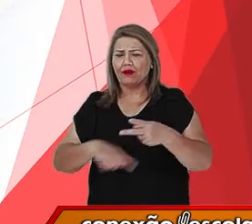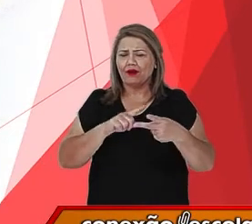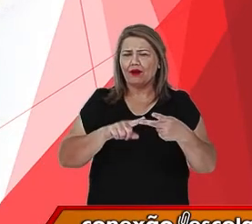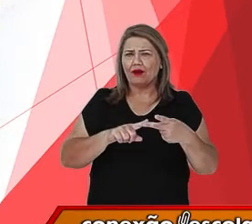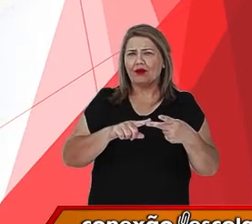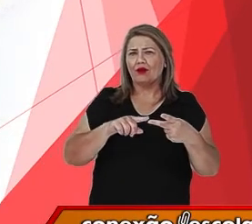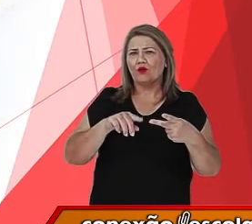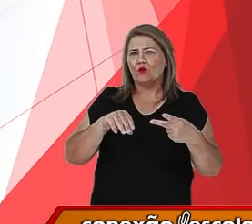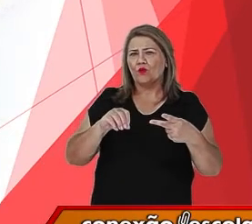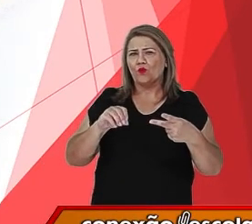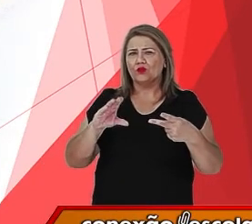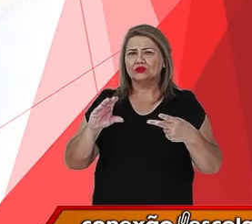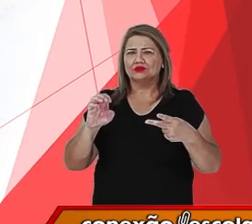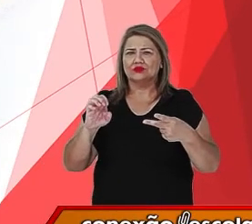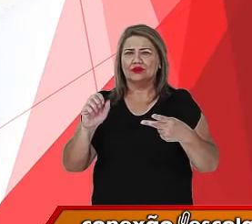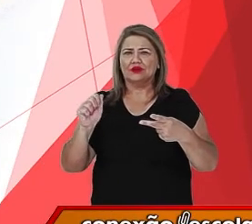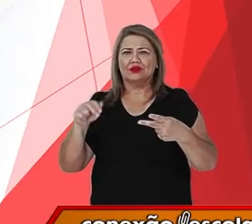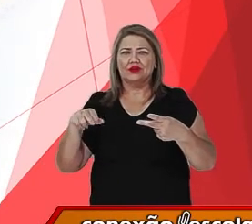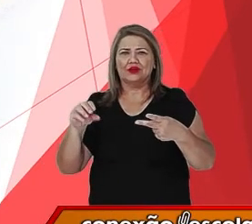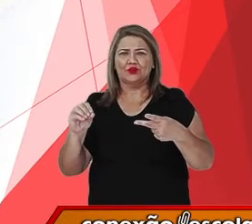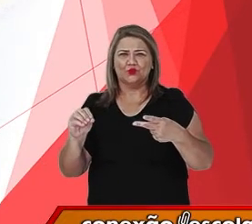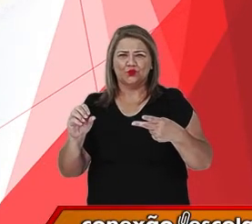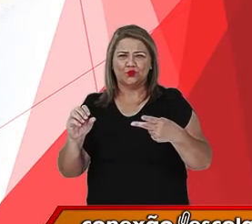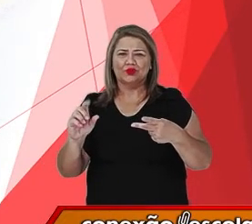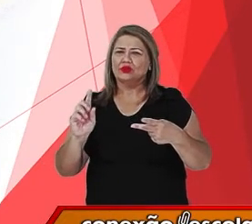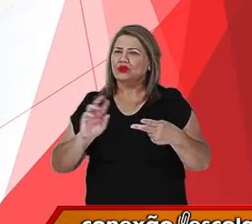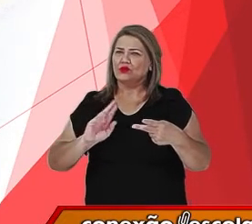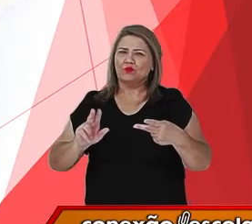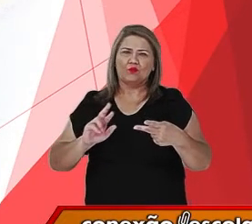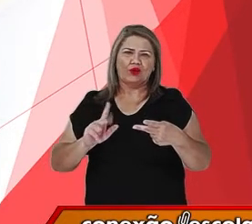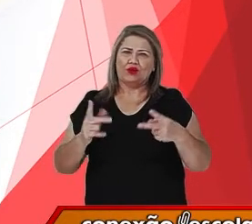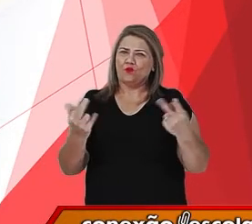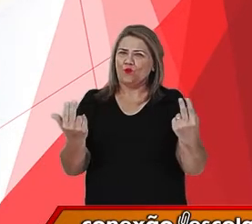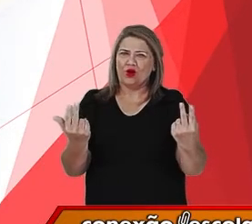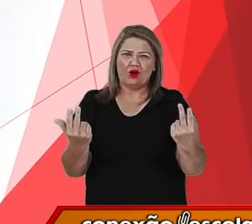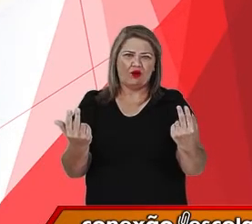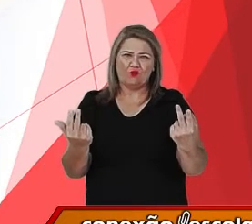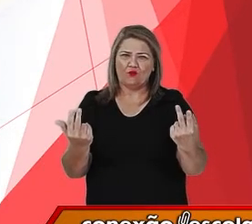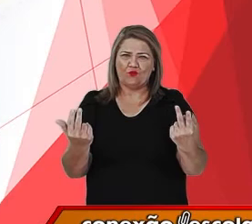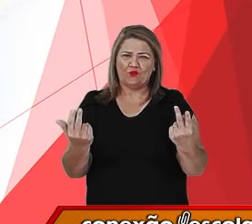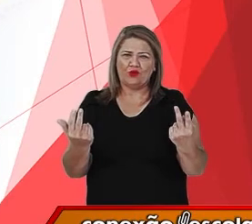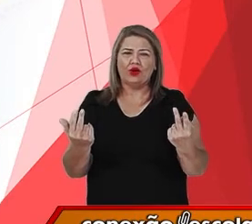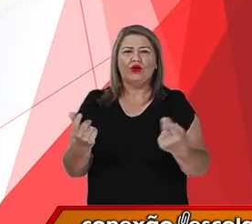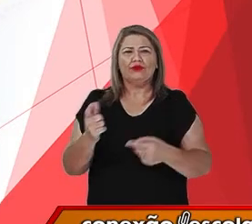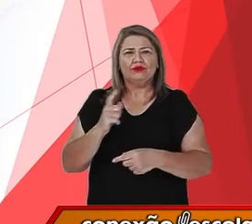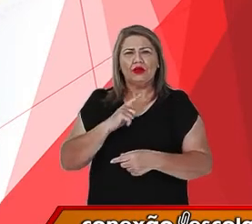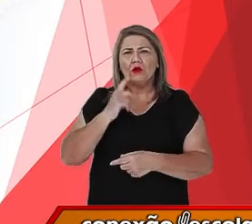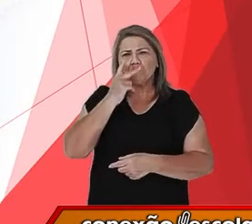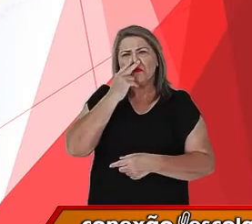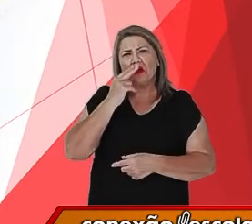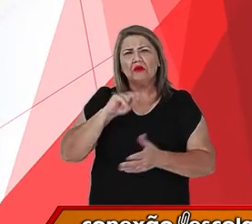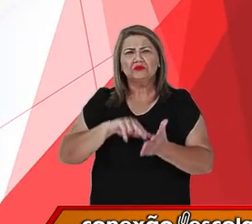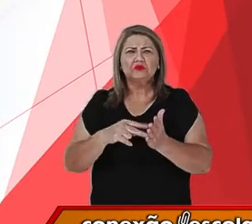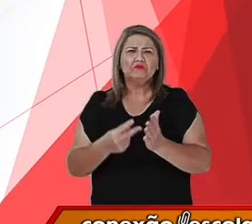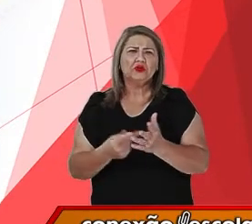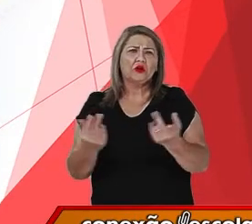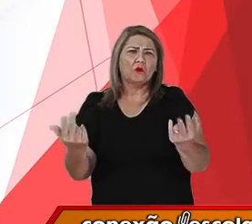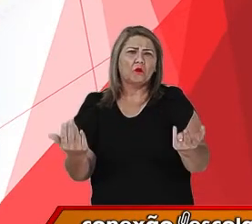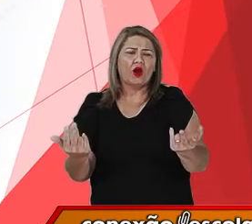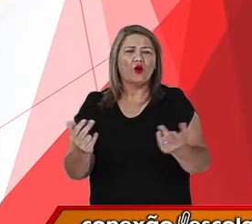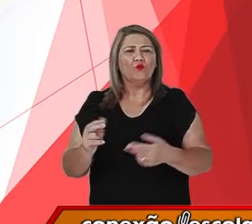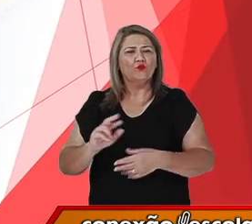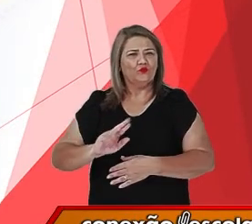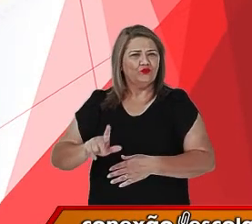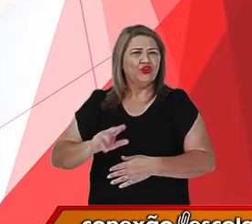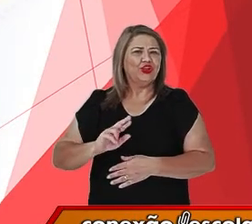é a mesma coisa, não são iguais, ainda que muitas vezes são utilizados como sinônimos, oceanos e mares